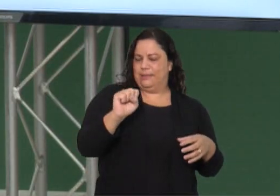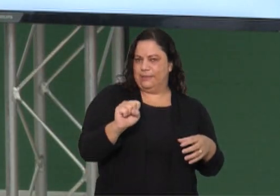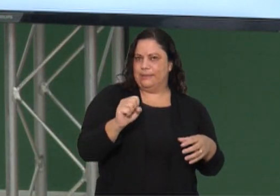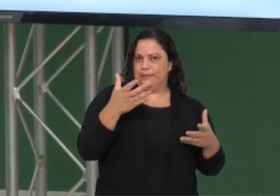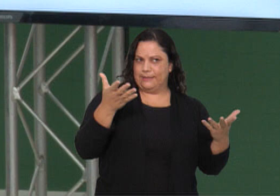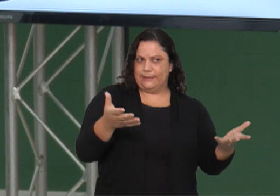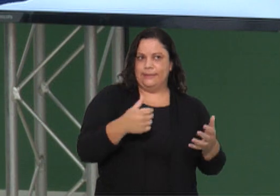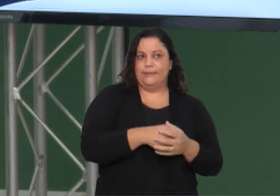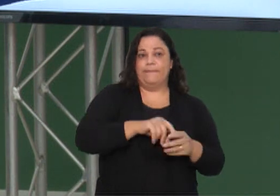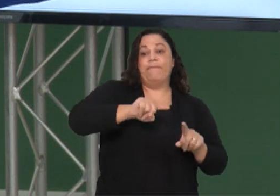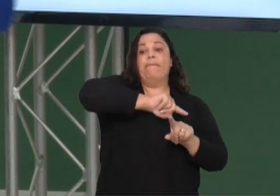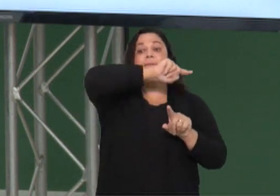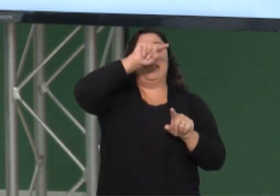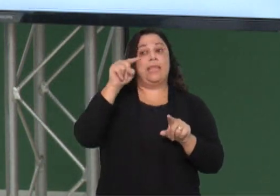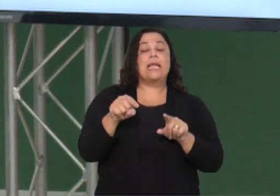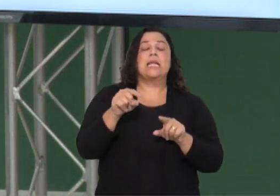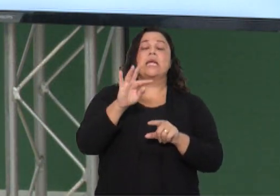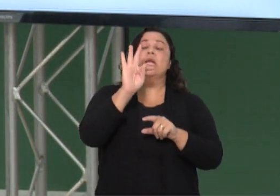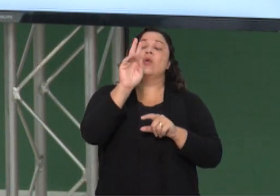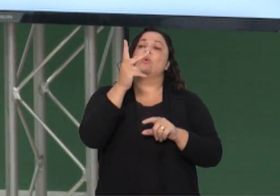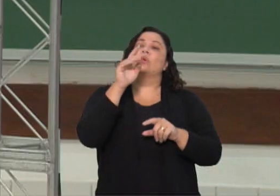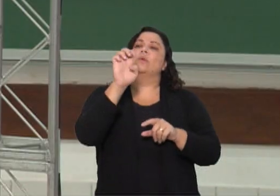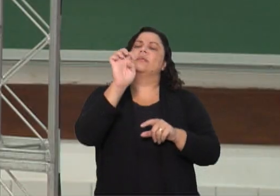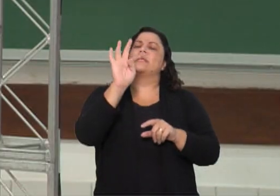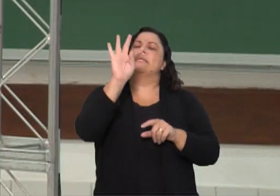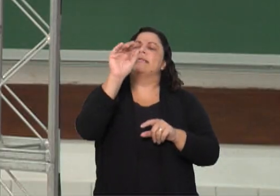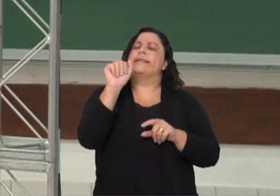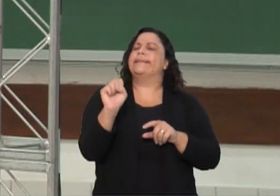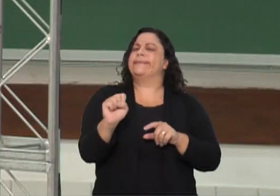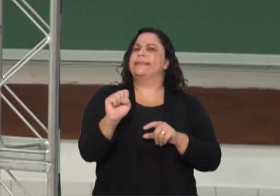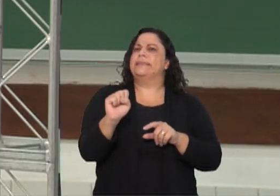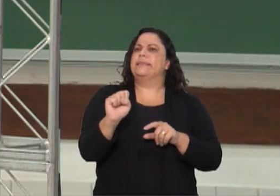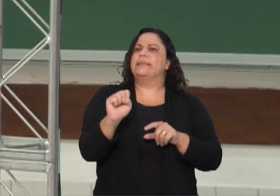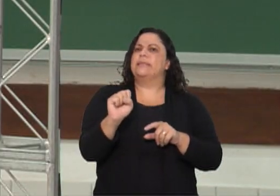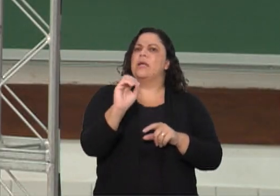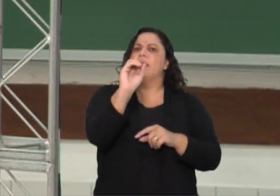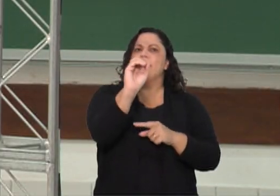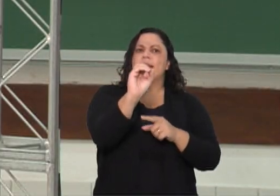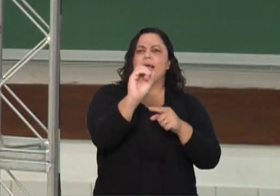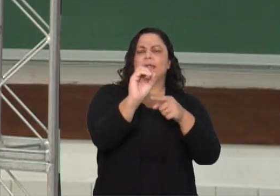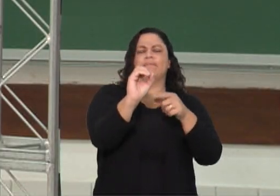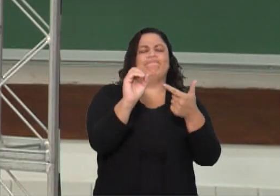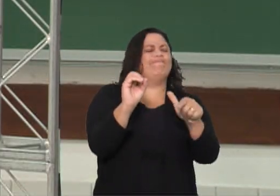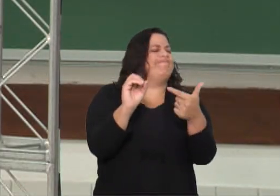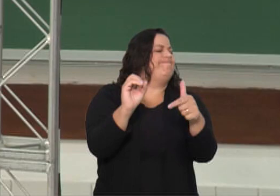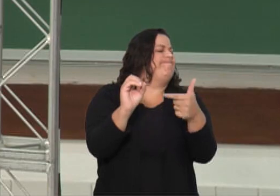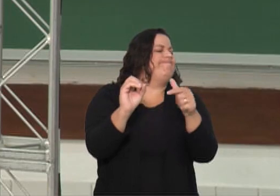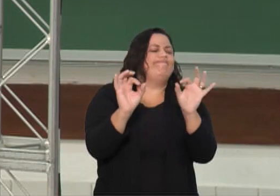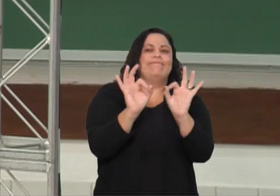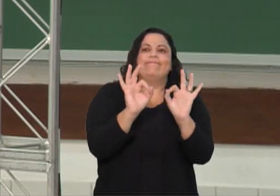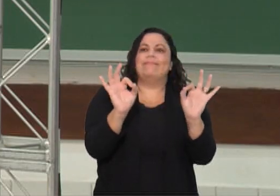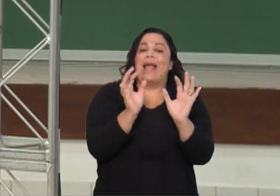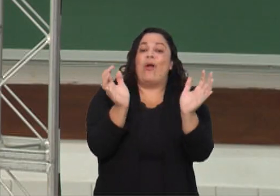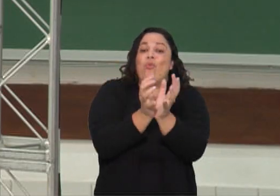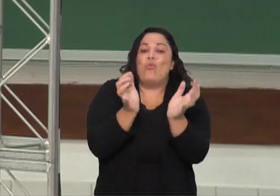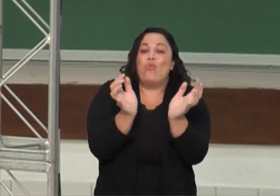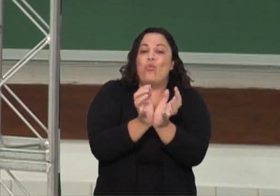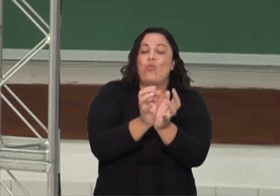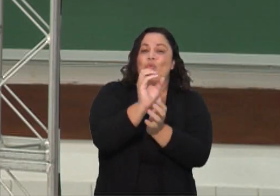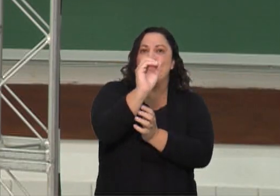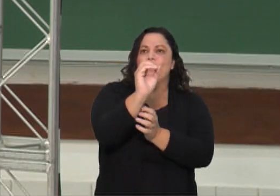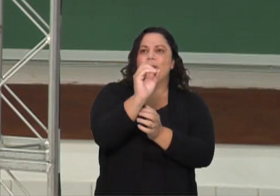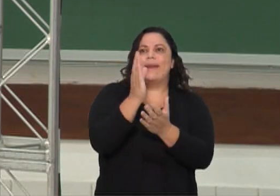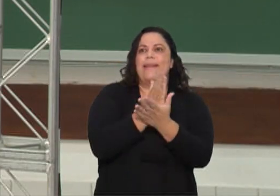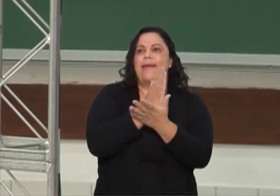georgioi foram os tetas. Tetas não receberam nenhum tipo de terras, eles simplesmente foram excluídos dessa